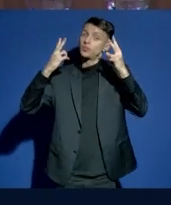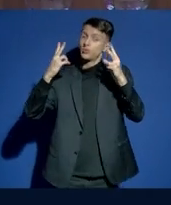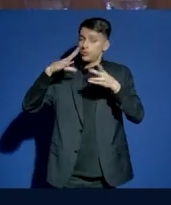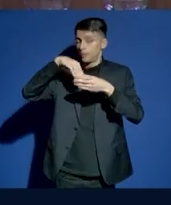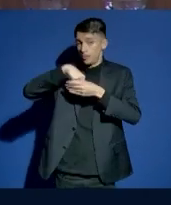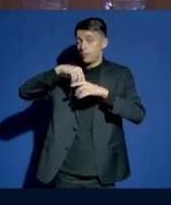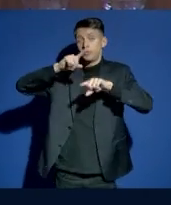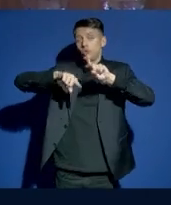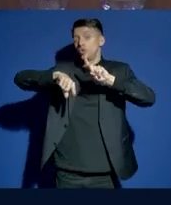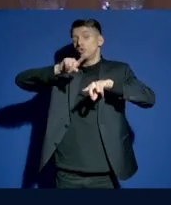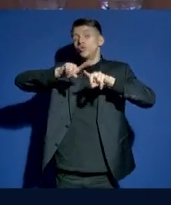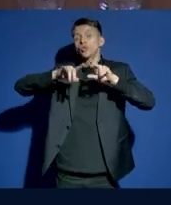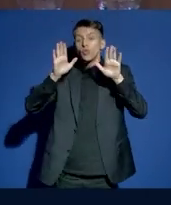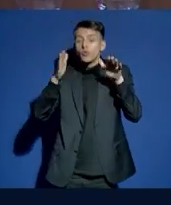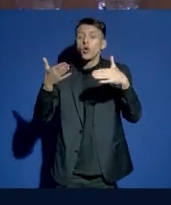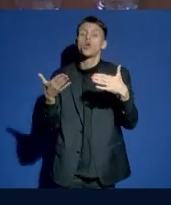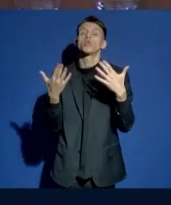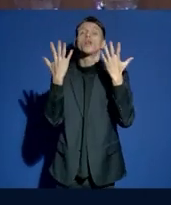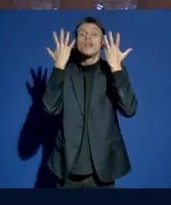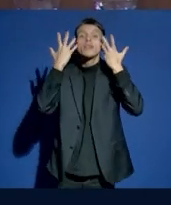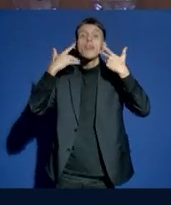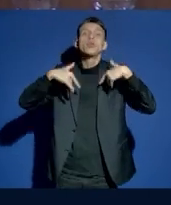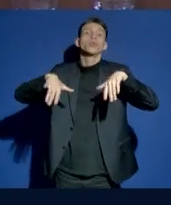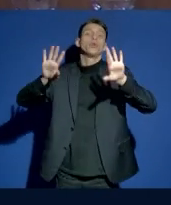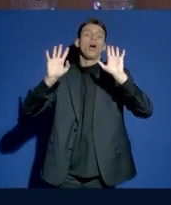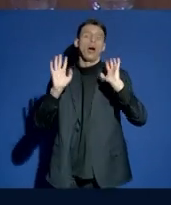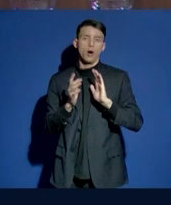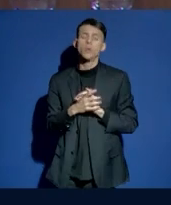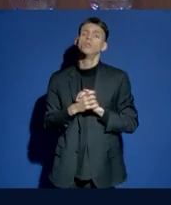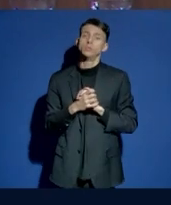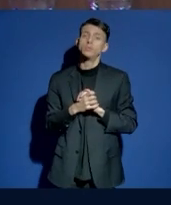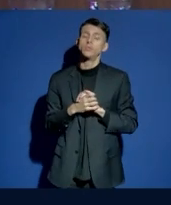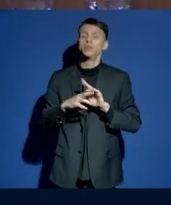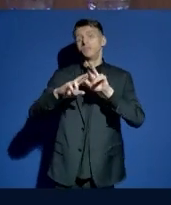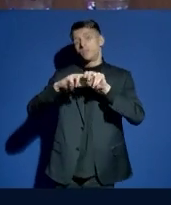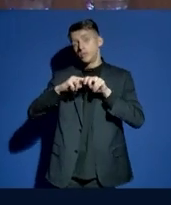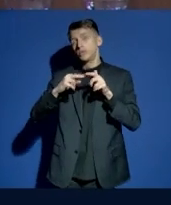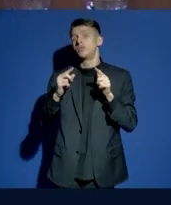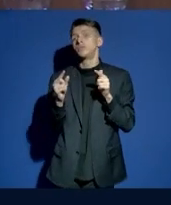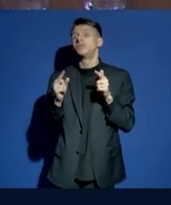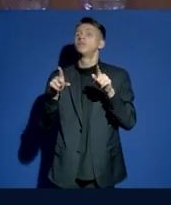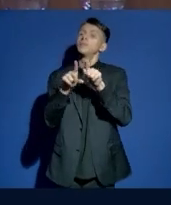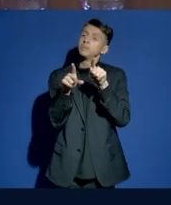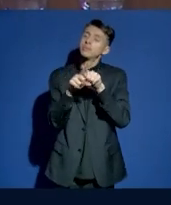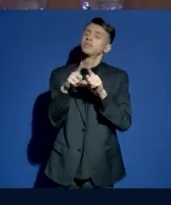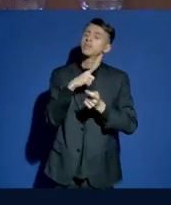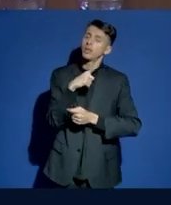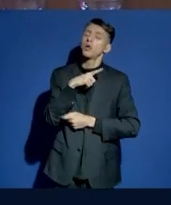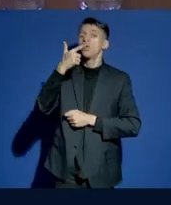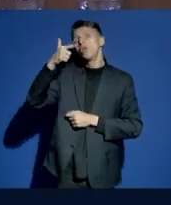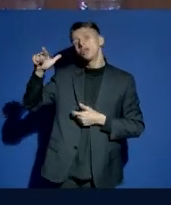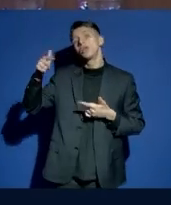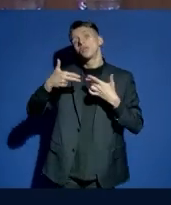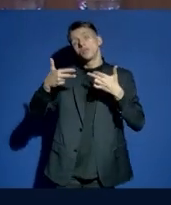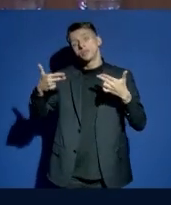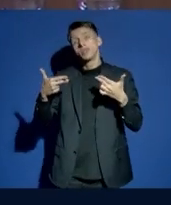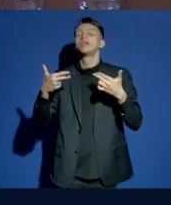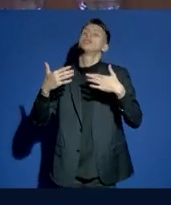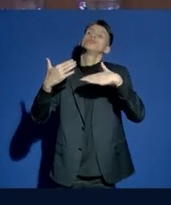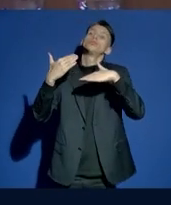que é um produto natural, né, que está ligado à saudabilidade, e tem essa outra questão de